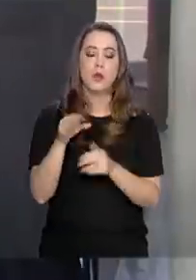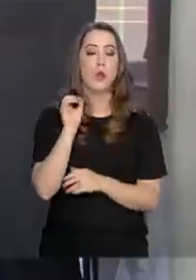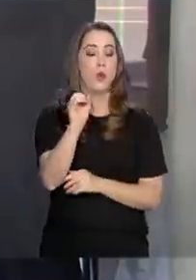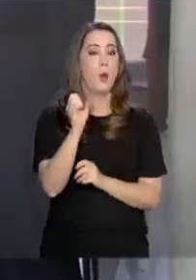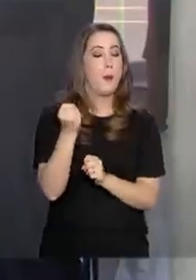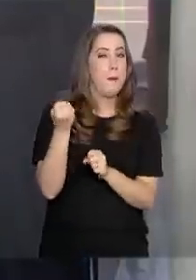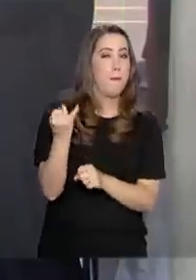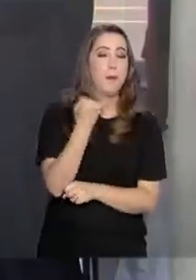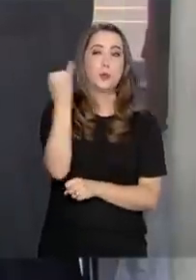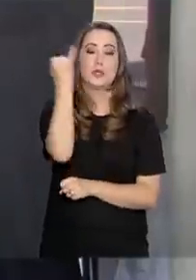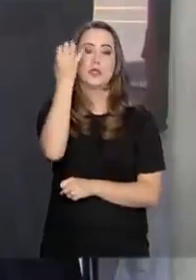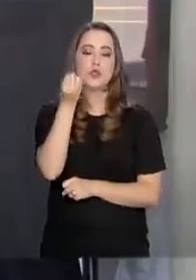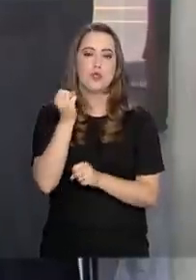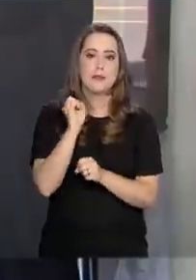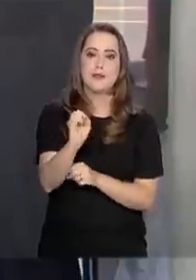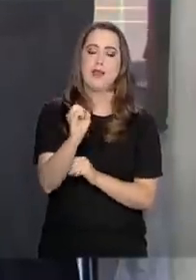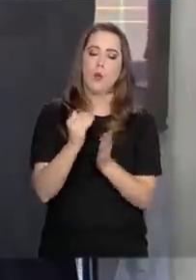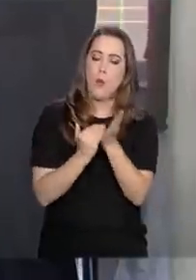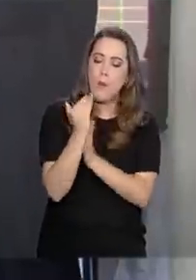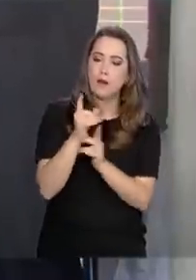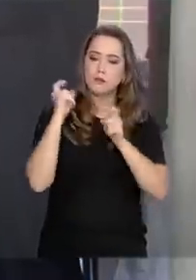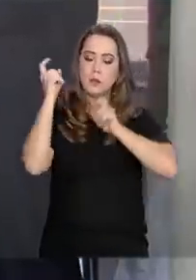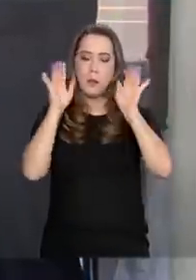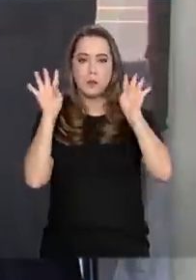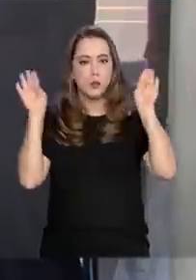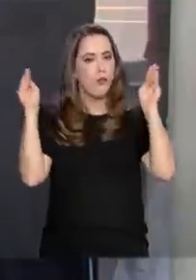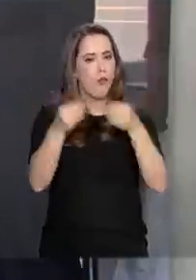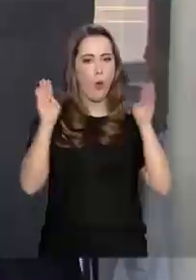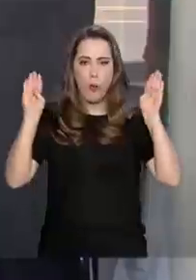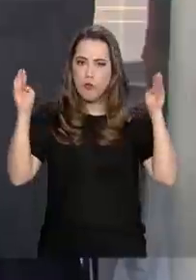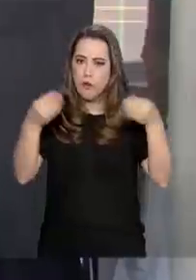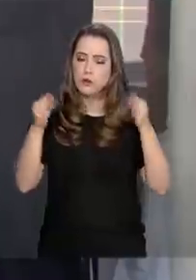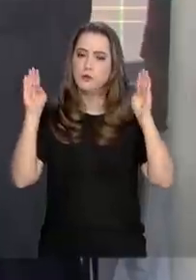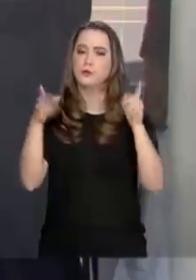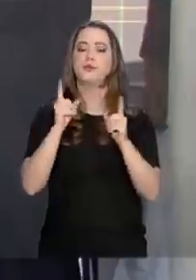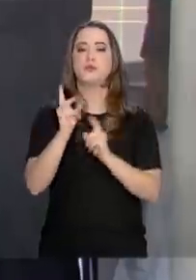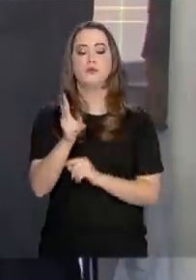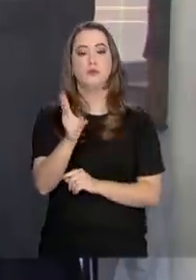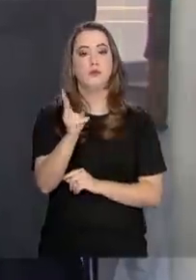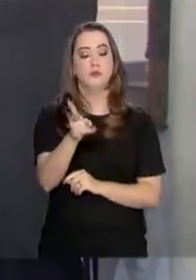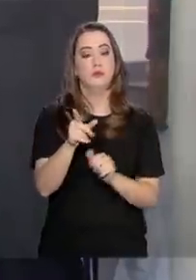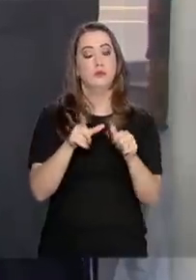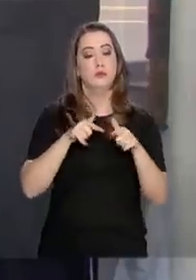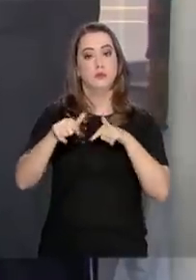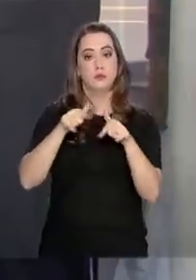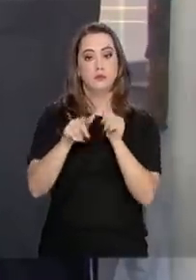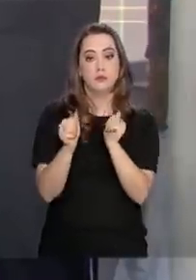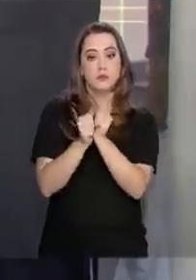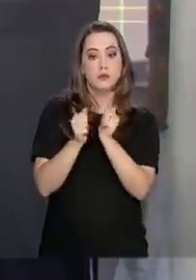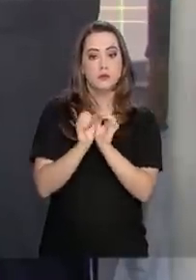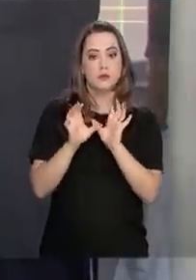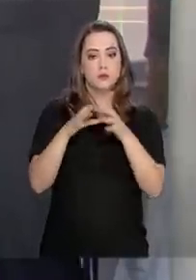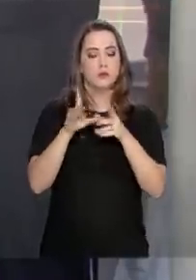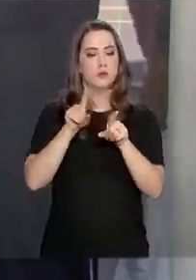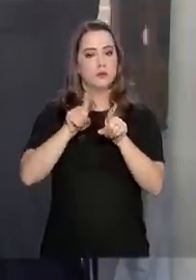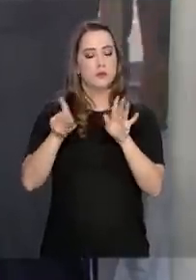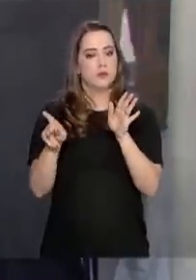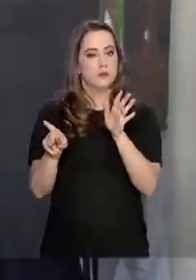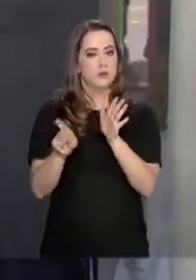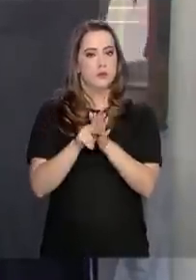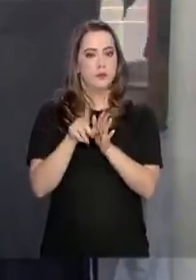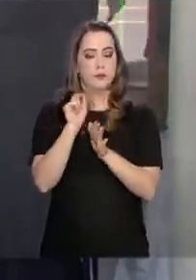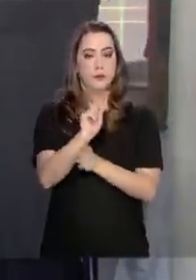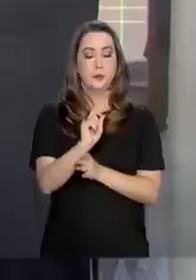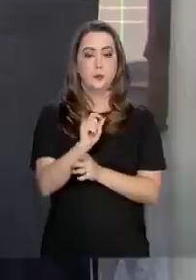0 do governo. O presidente tem mantido contato com o gabinete de emergência que foi instalado no